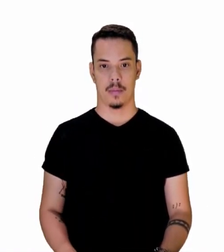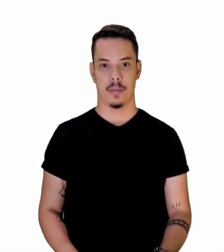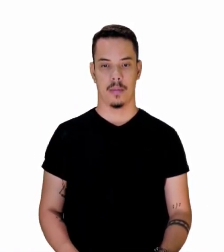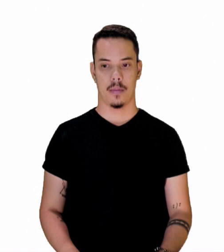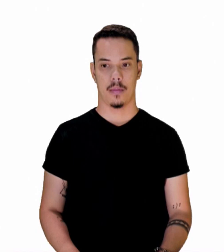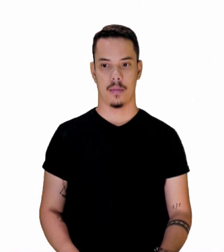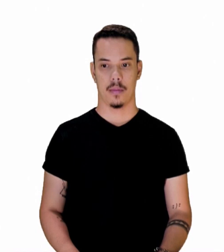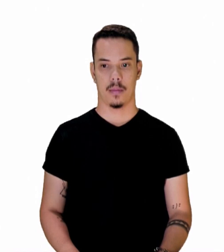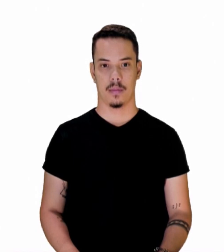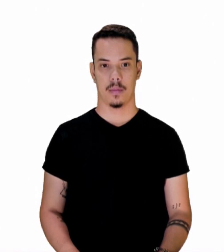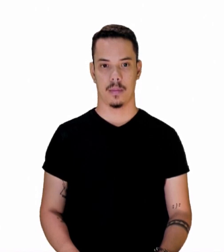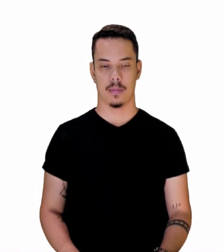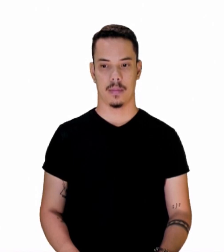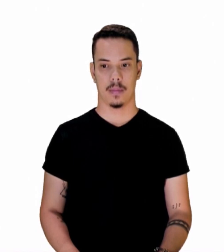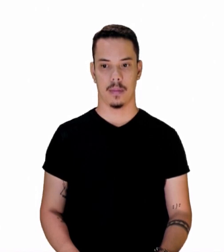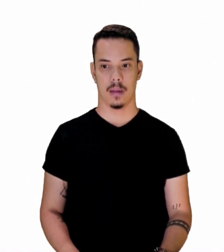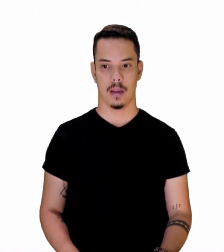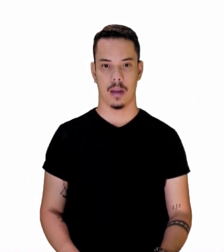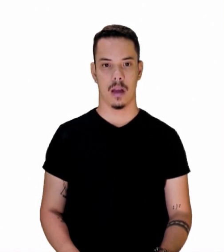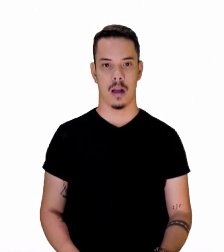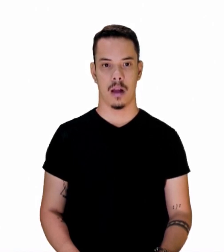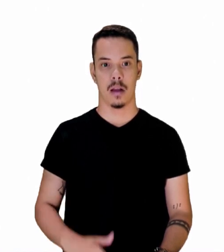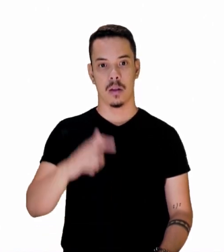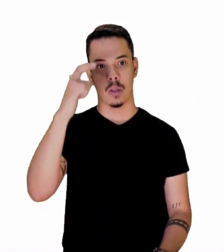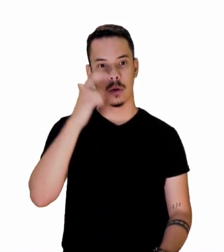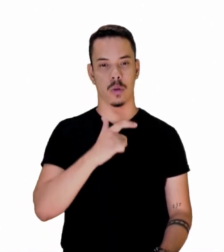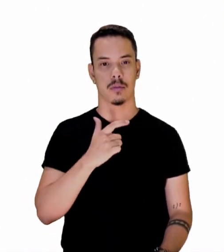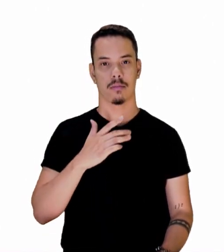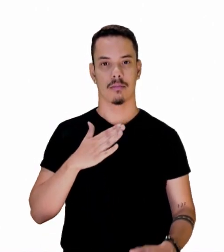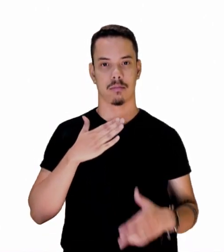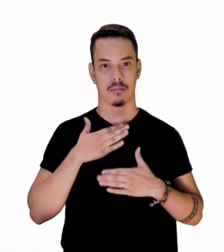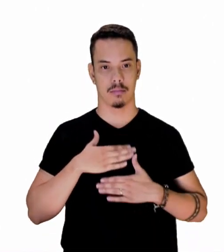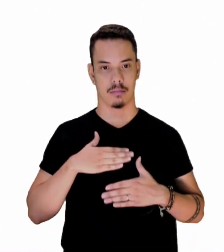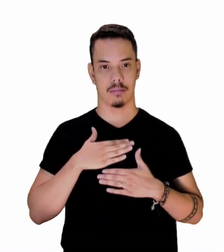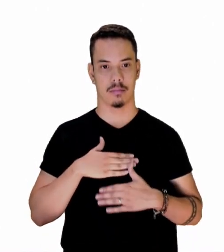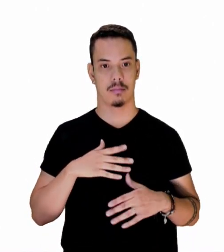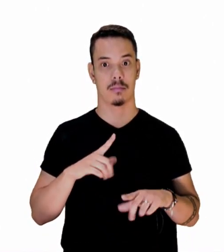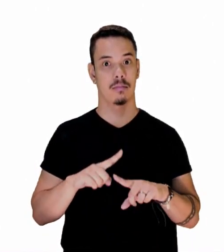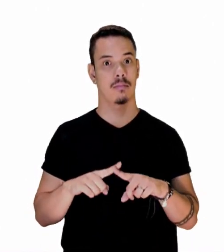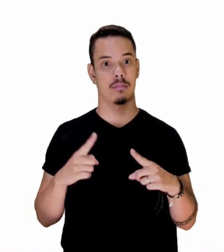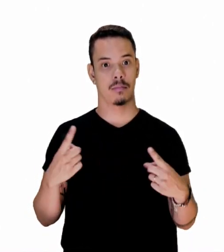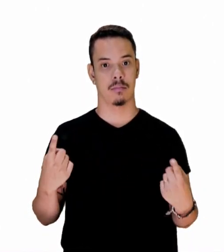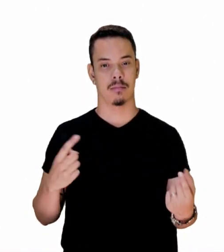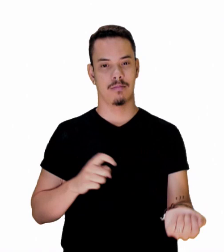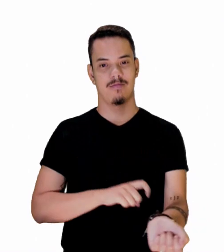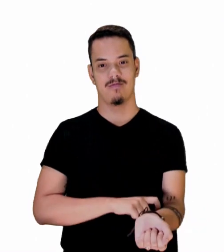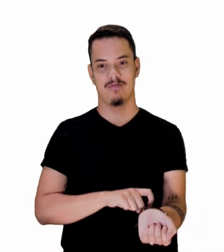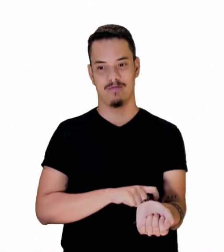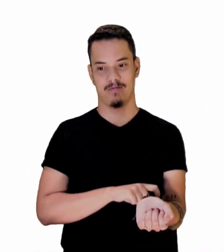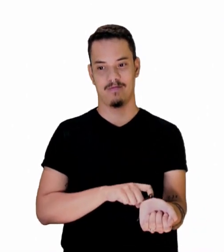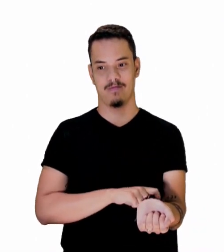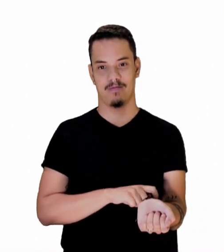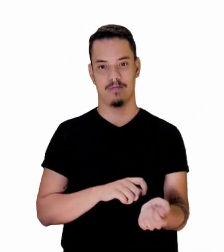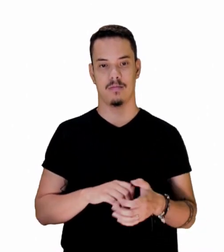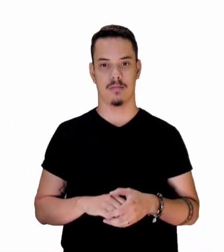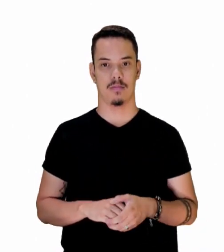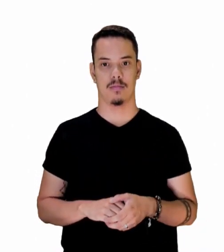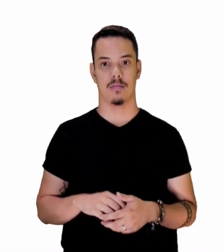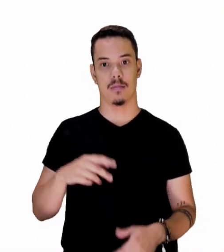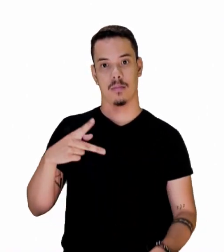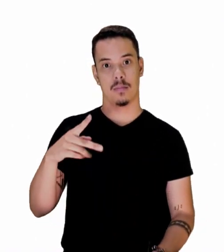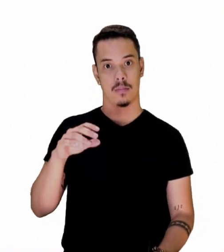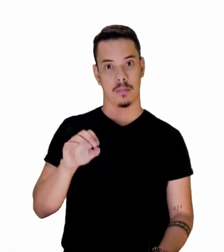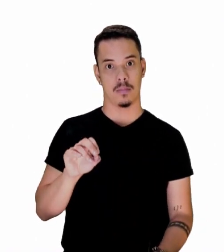amadinho. Sou muito calmo, mas estou muito nervoso agora.